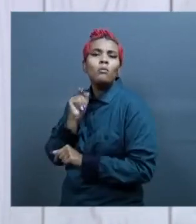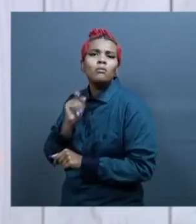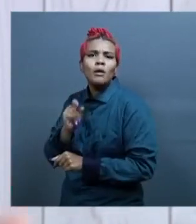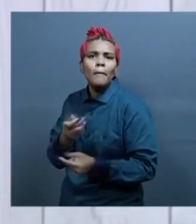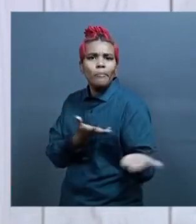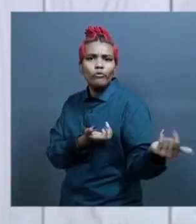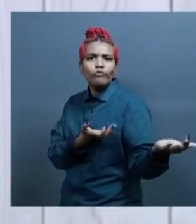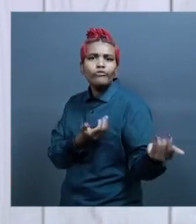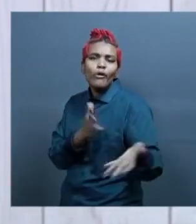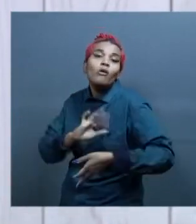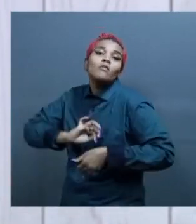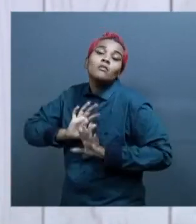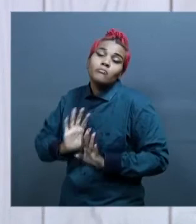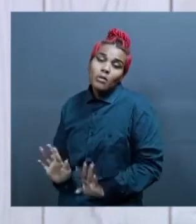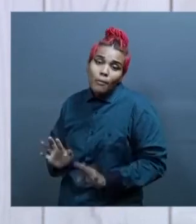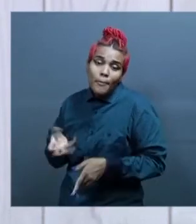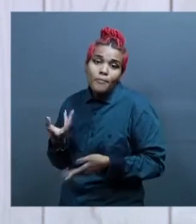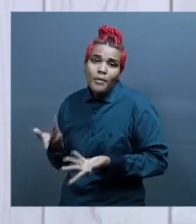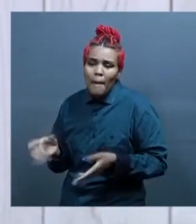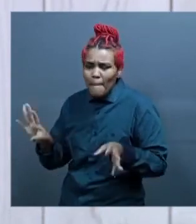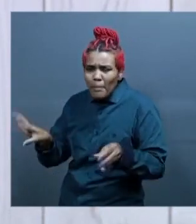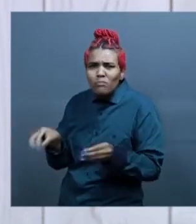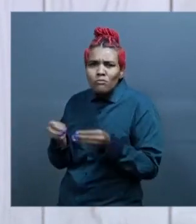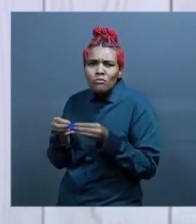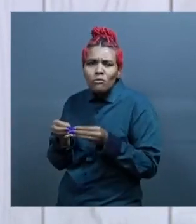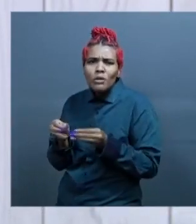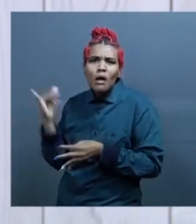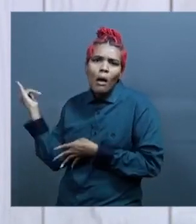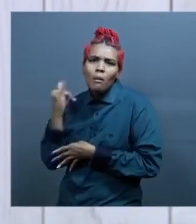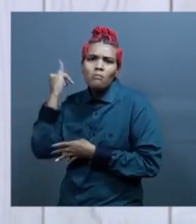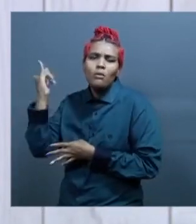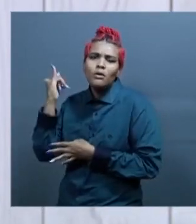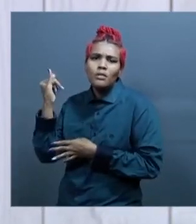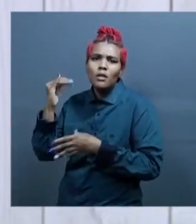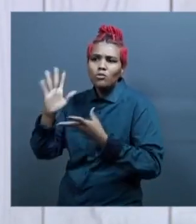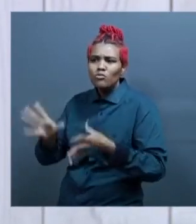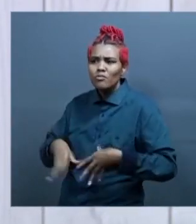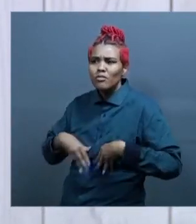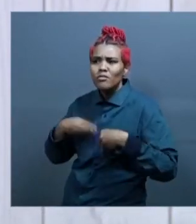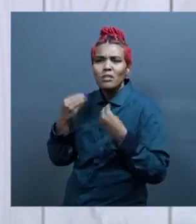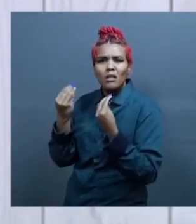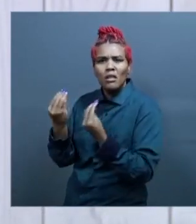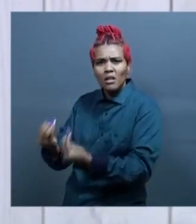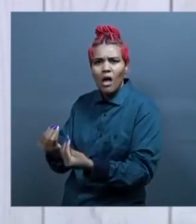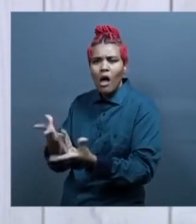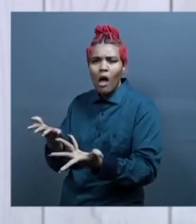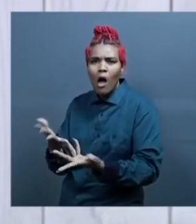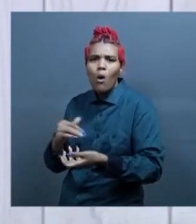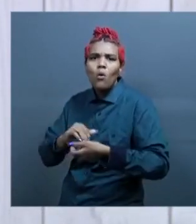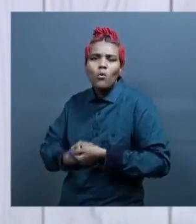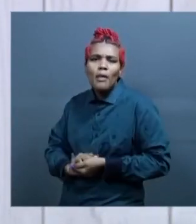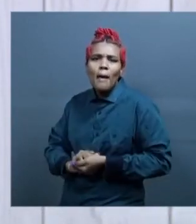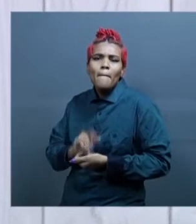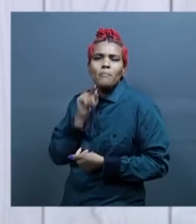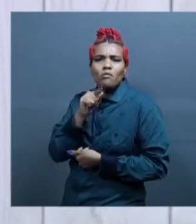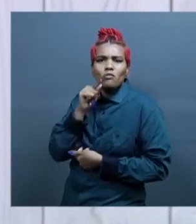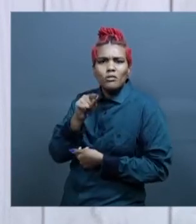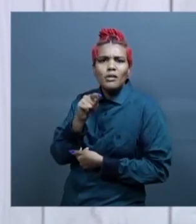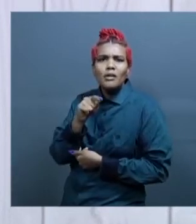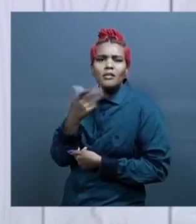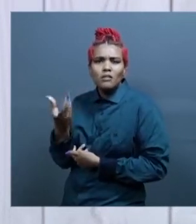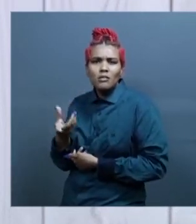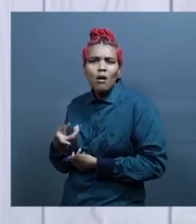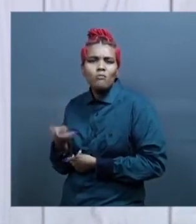levantando para isso e só pra fechar a atriz que acho que é importante que a gente vem tem que entregar alguma coisa pra vocês que estamos assistindo nós fazem